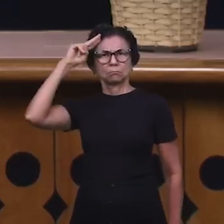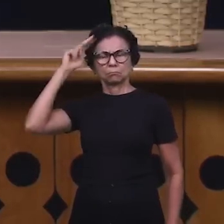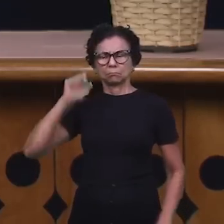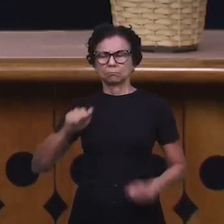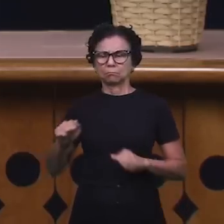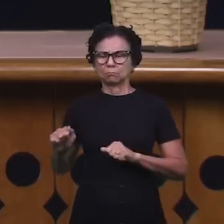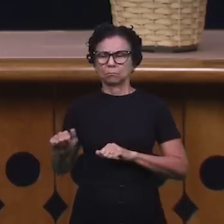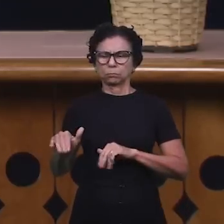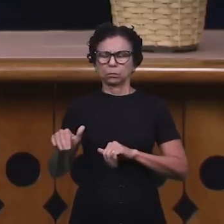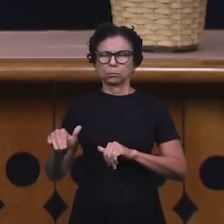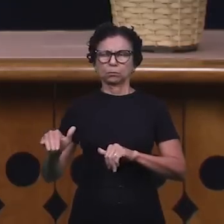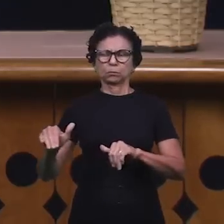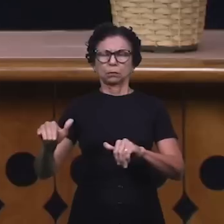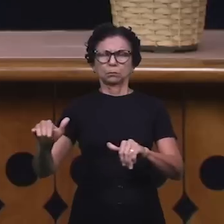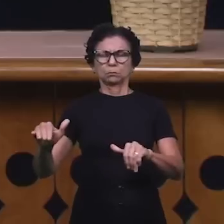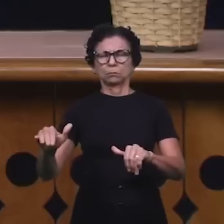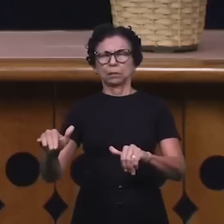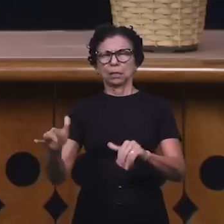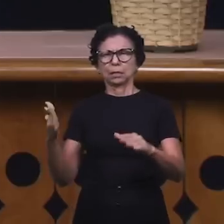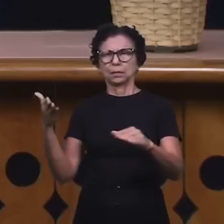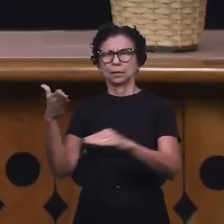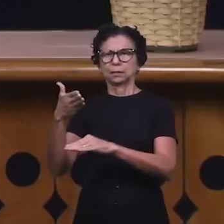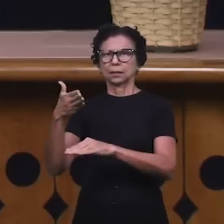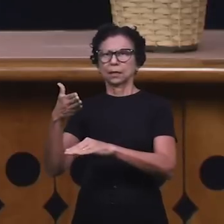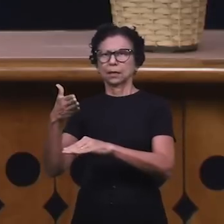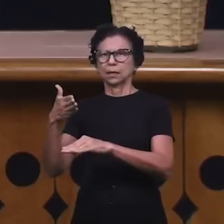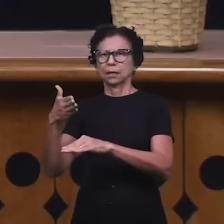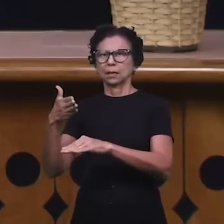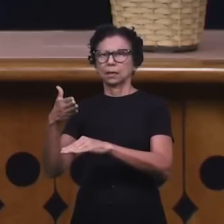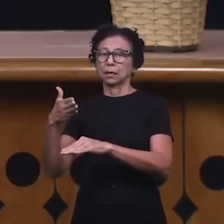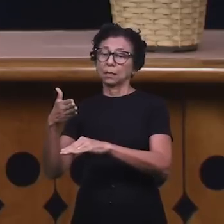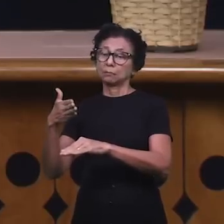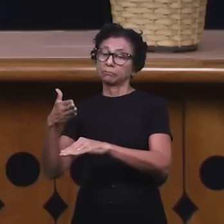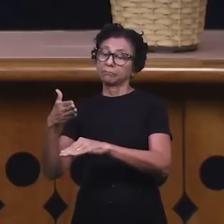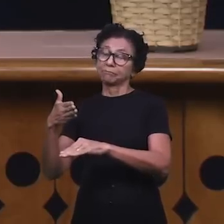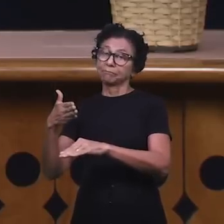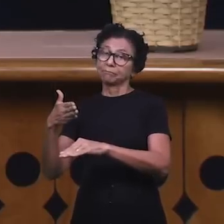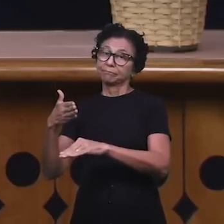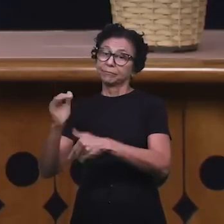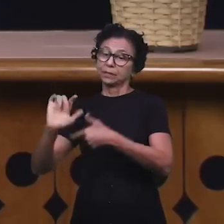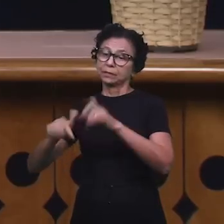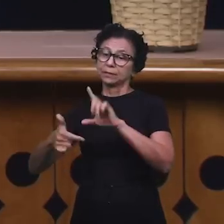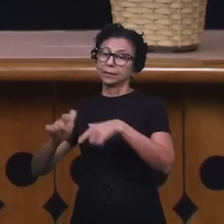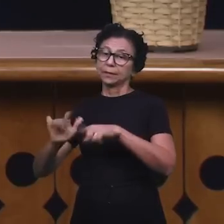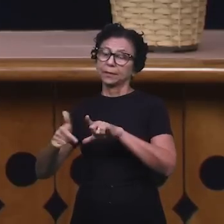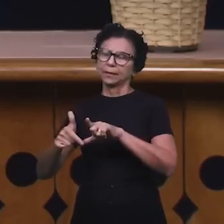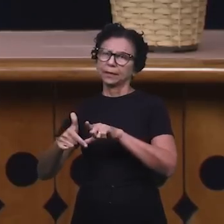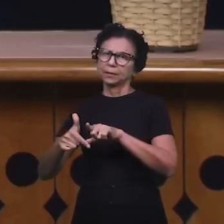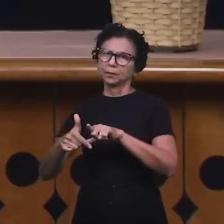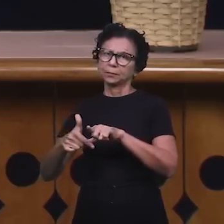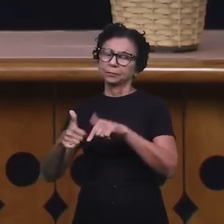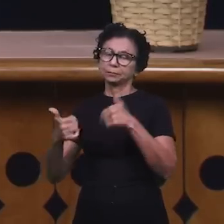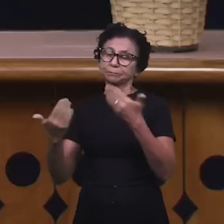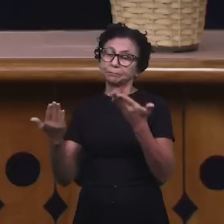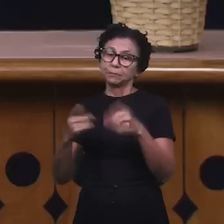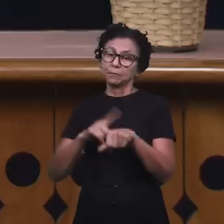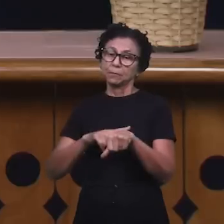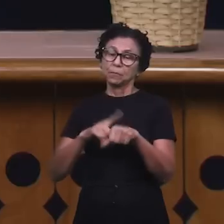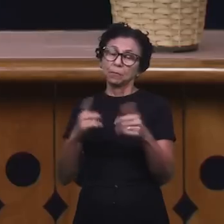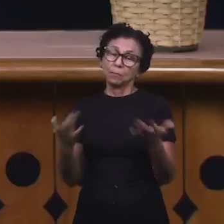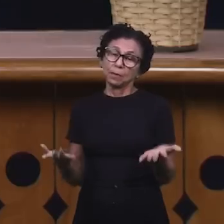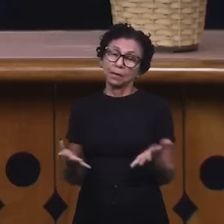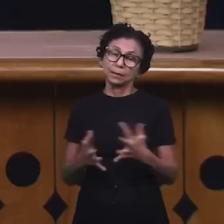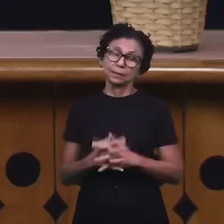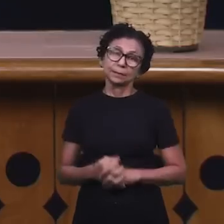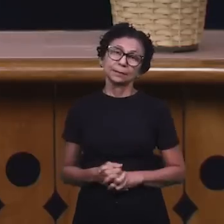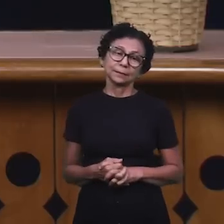restabelecer o reino de Israel. Mas, profeticamente, não era este o momento, embora que Israel só